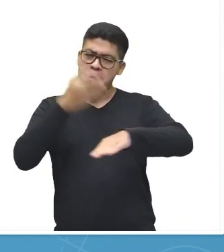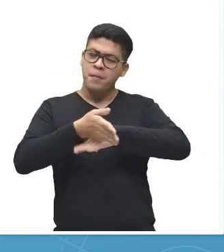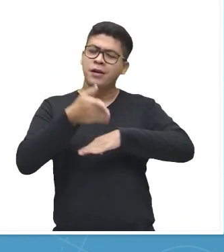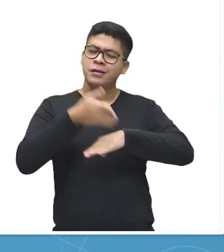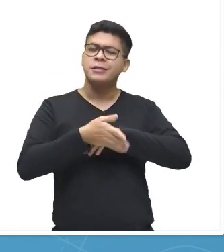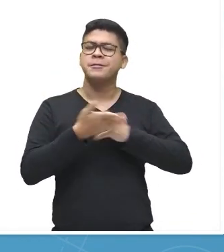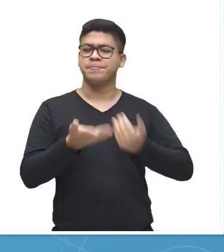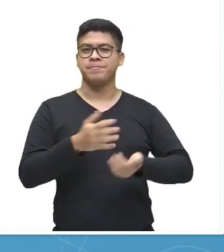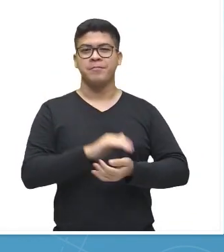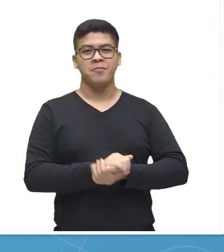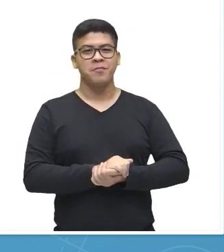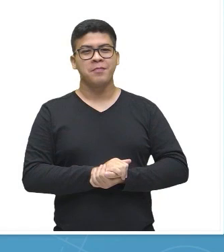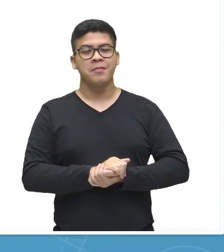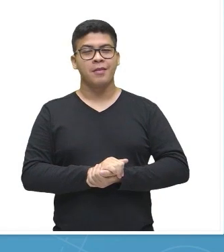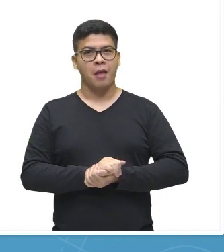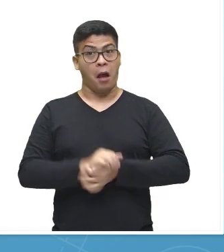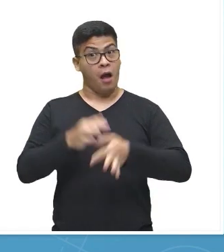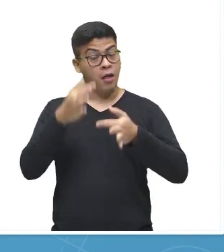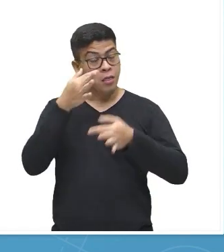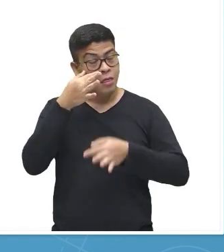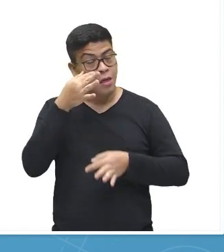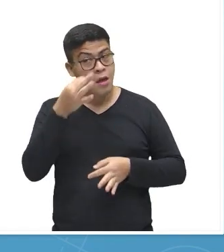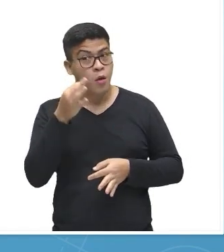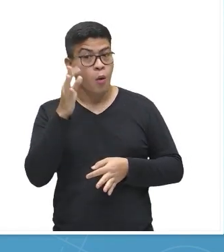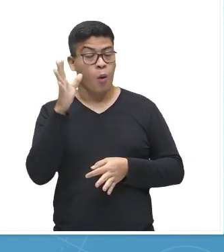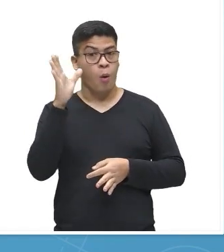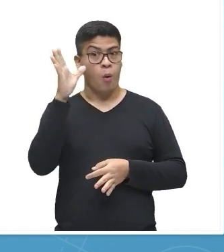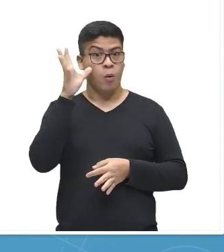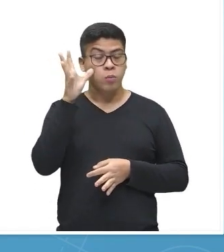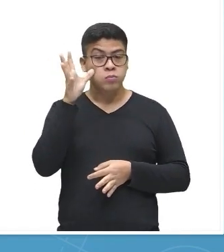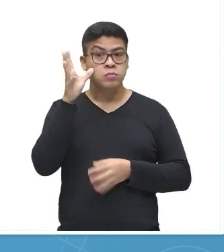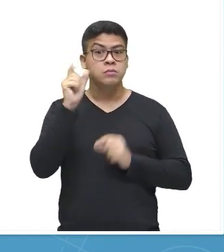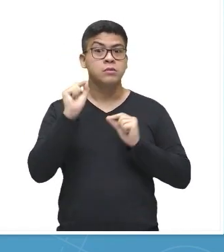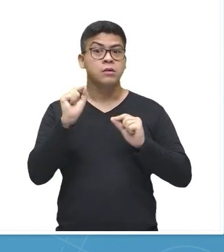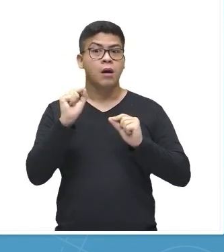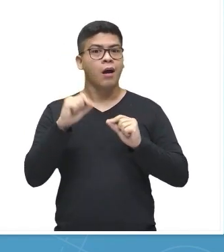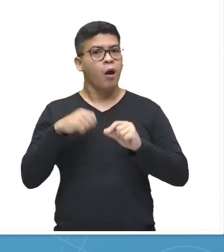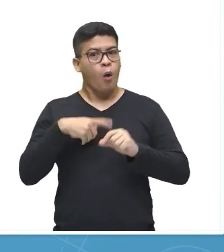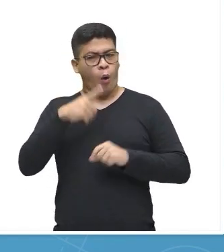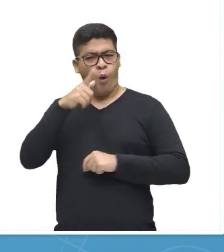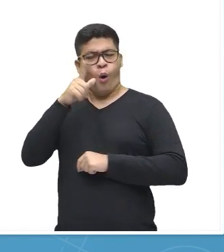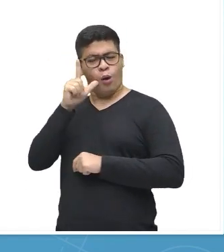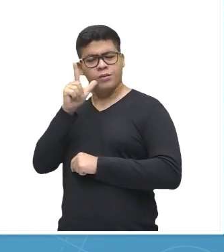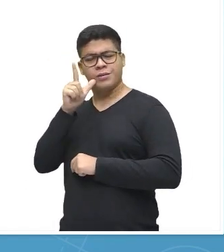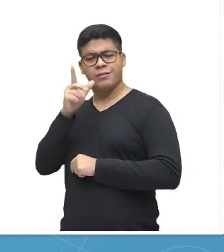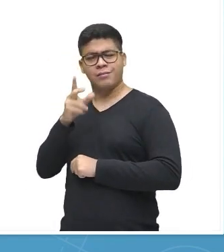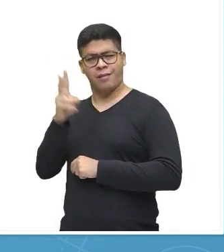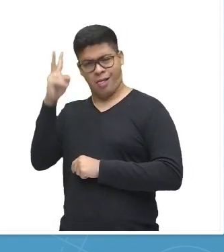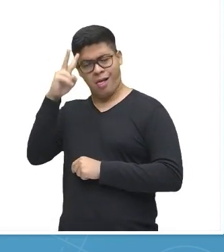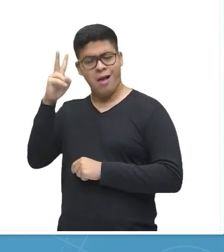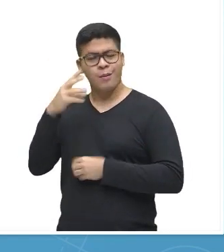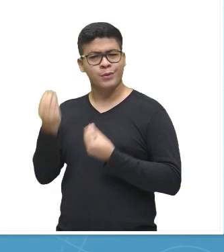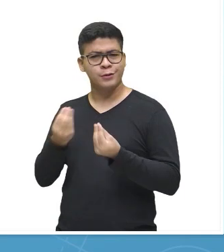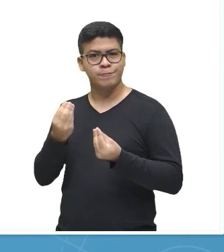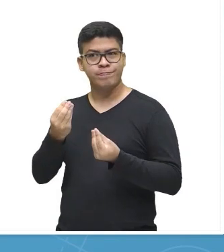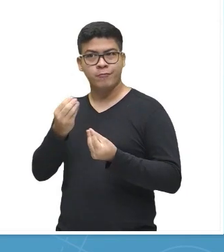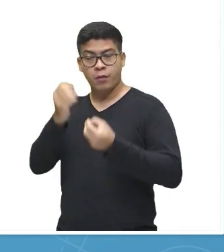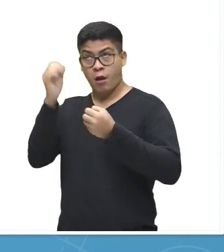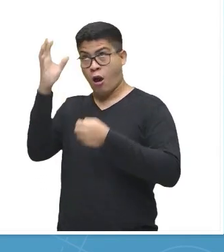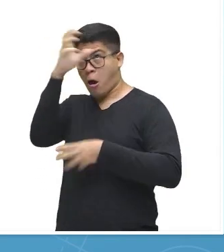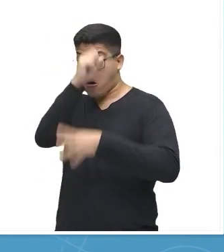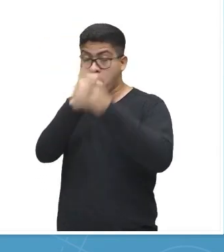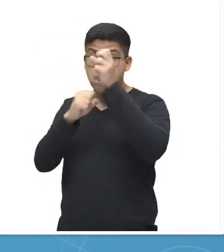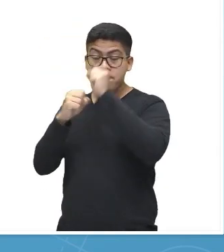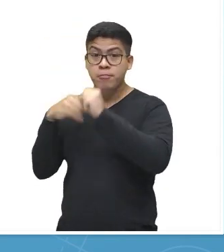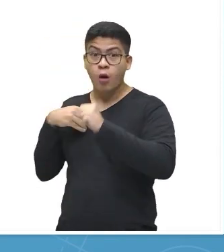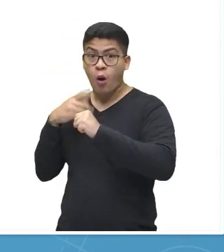participando, atentos àquilo que nós vimos ontem, ao conhecimento que recebemos